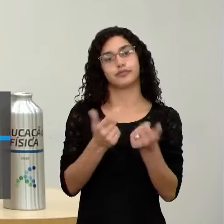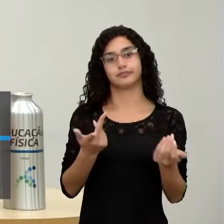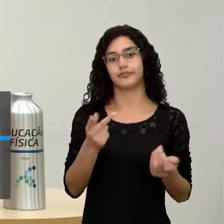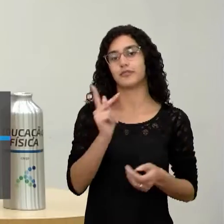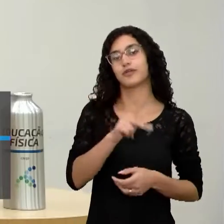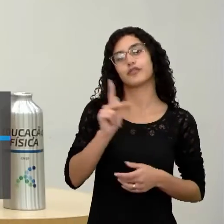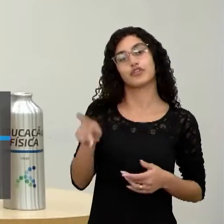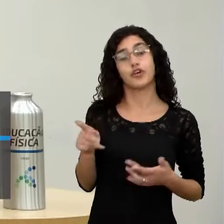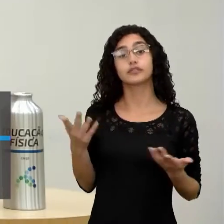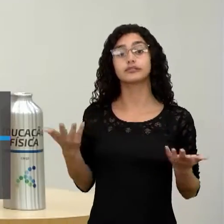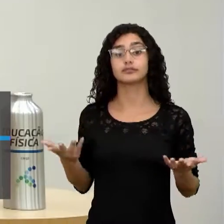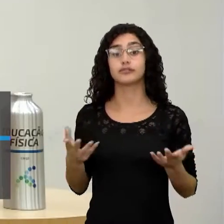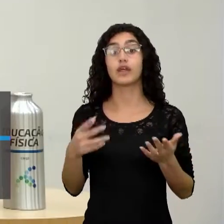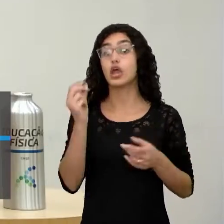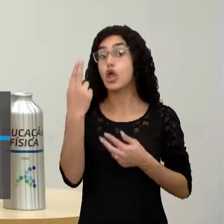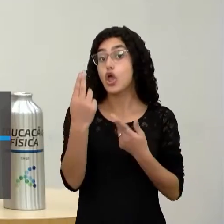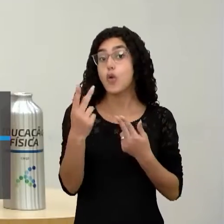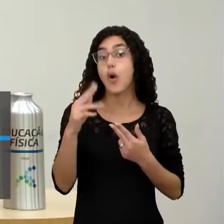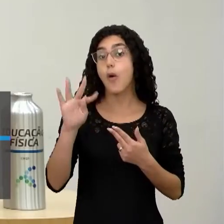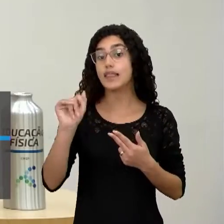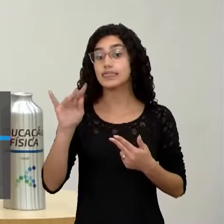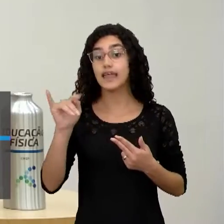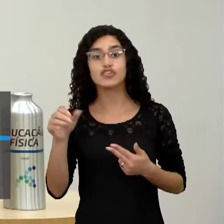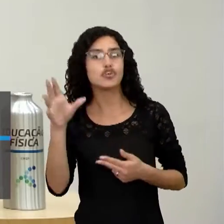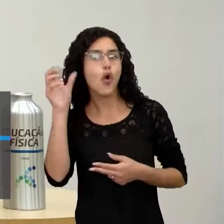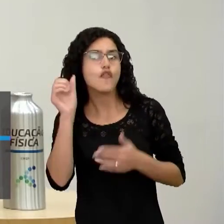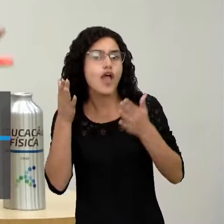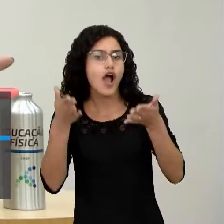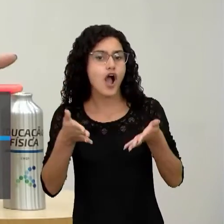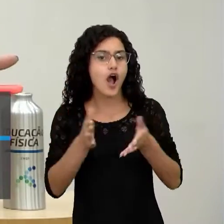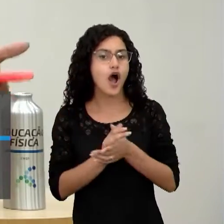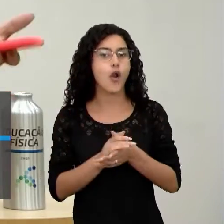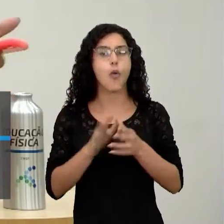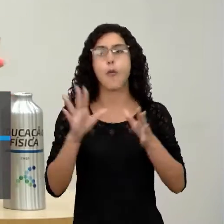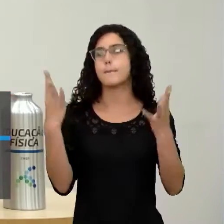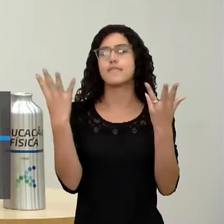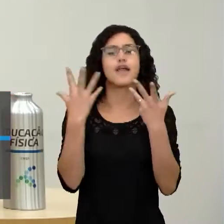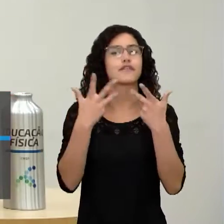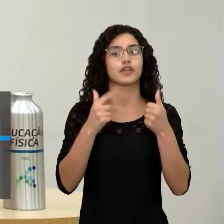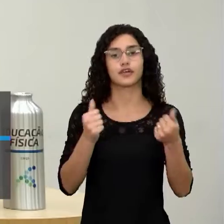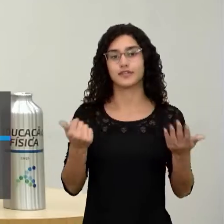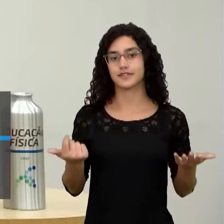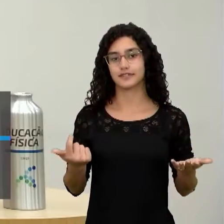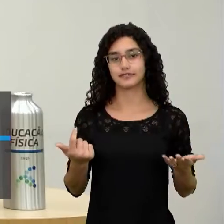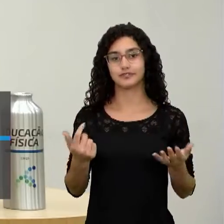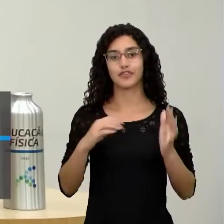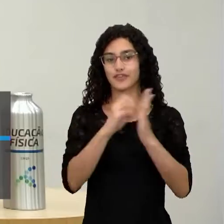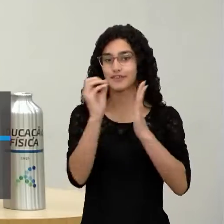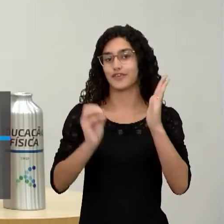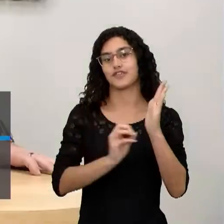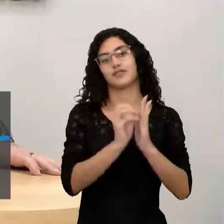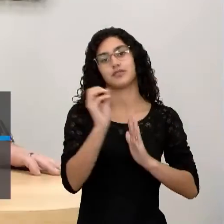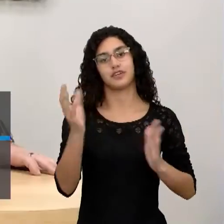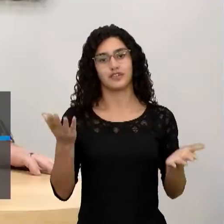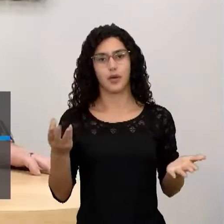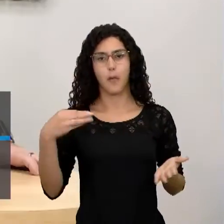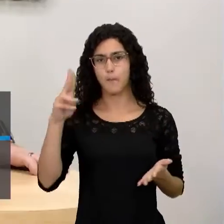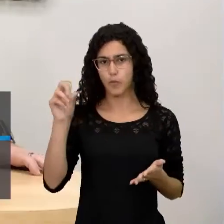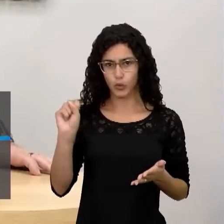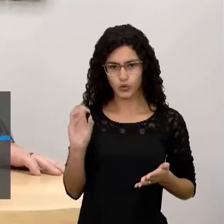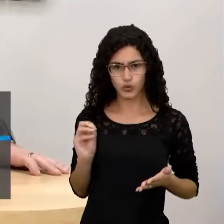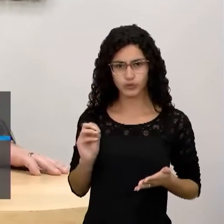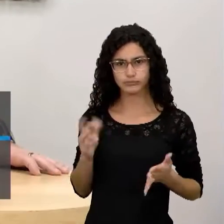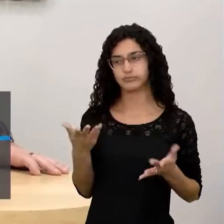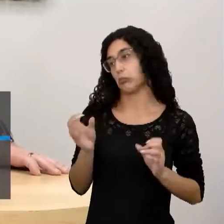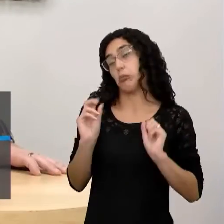Como disse a produtora Tati num áudio que eu acabei de ouvir, com o muso do Centro de Mídias. Muso?